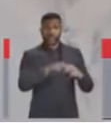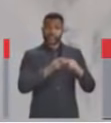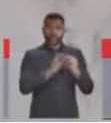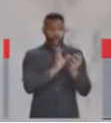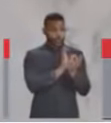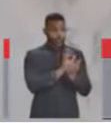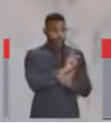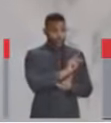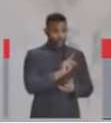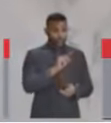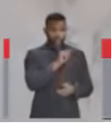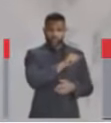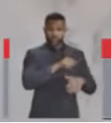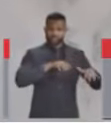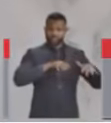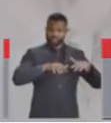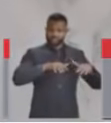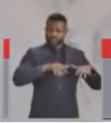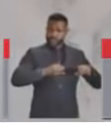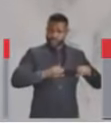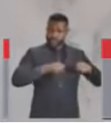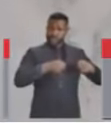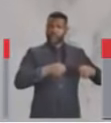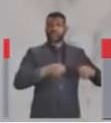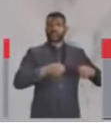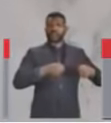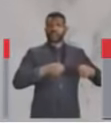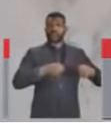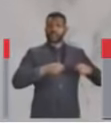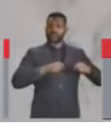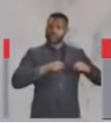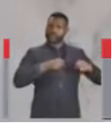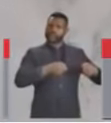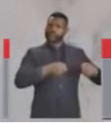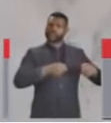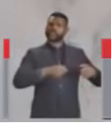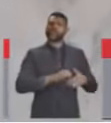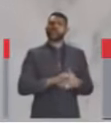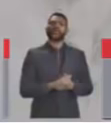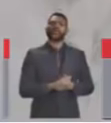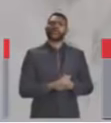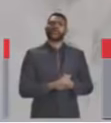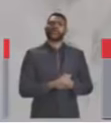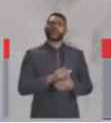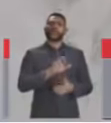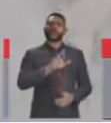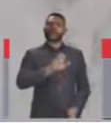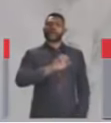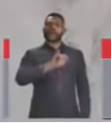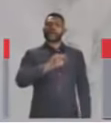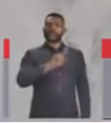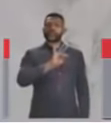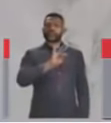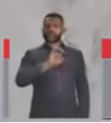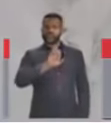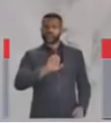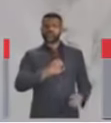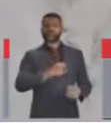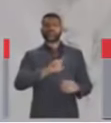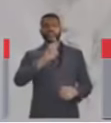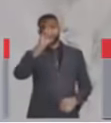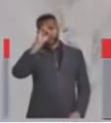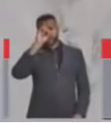os educadores estão mobilizados defendendo na que se cumpra o reajuste salarial a